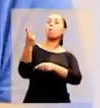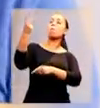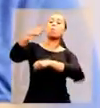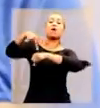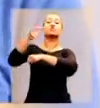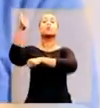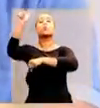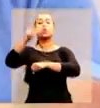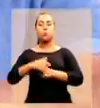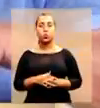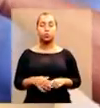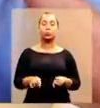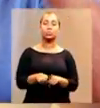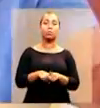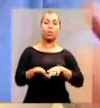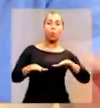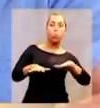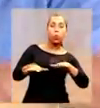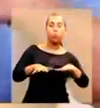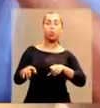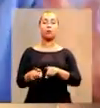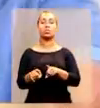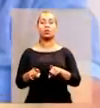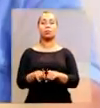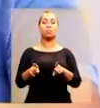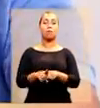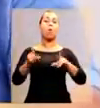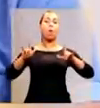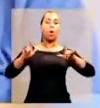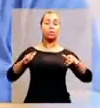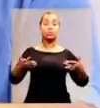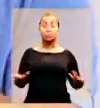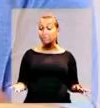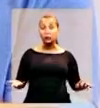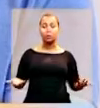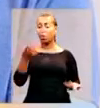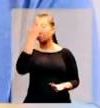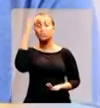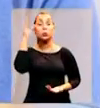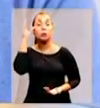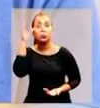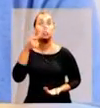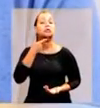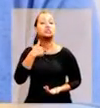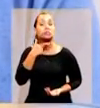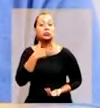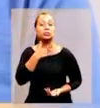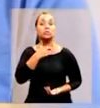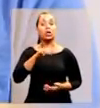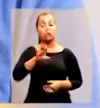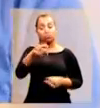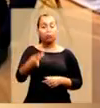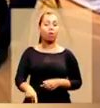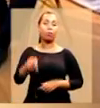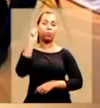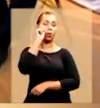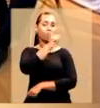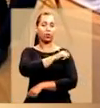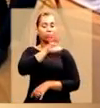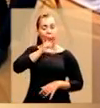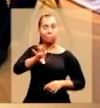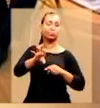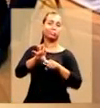estrangeiras, eles fazem o hip hop, o rock and roll. Ninguém está muito interessado na cultura regional, como